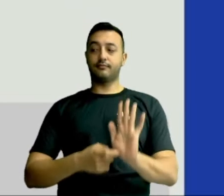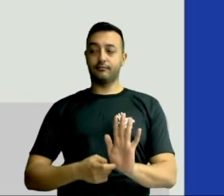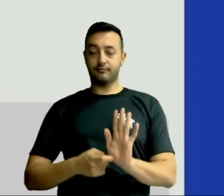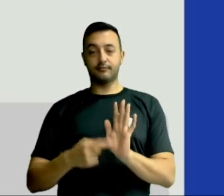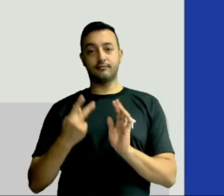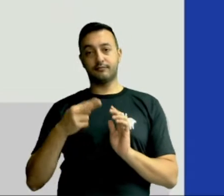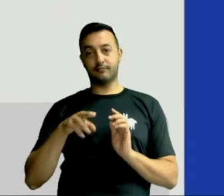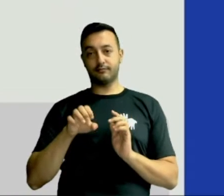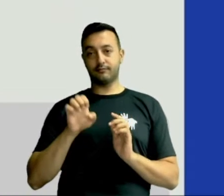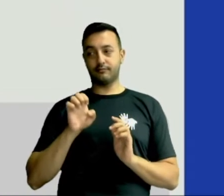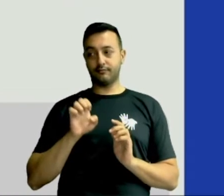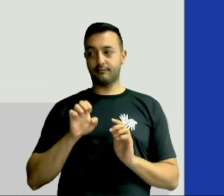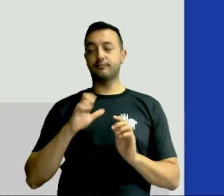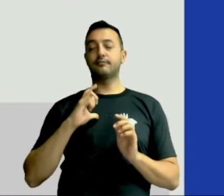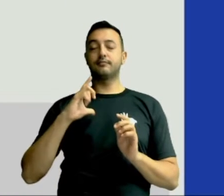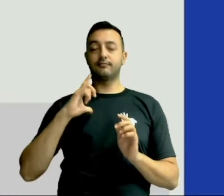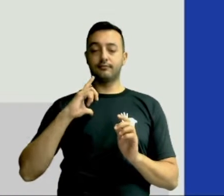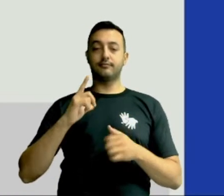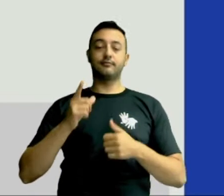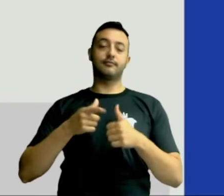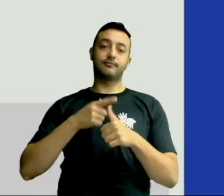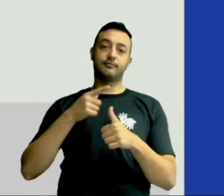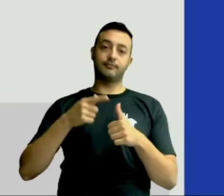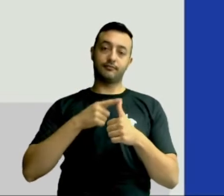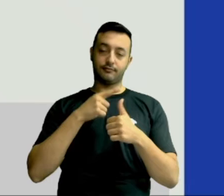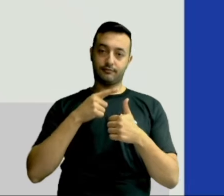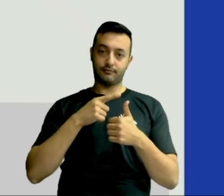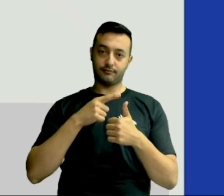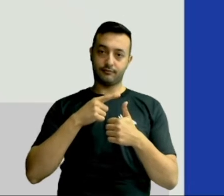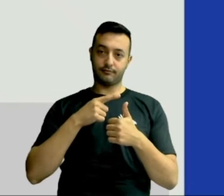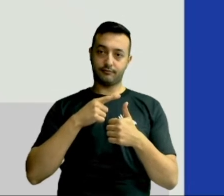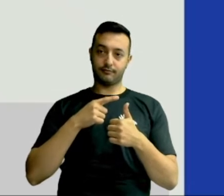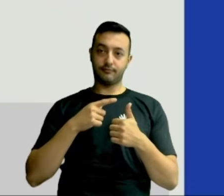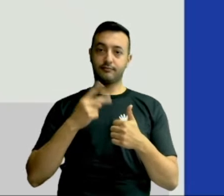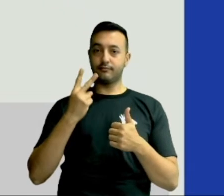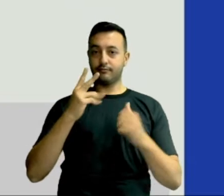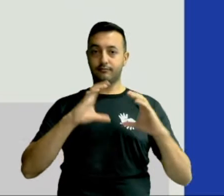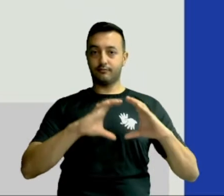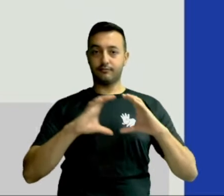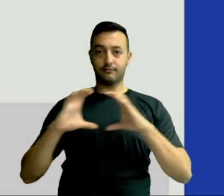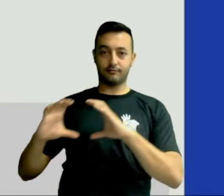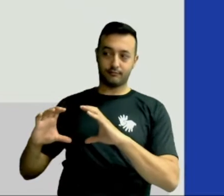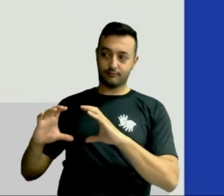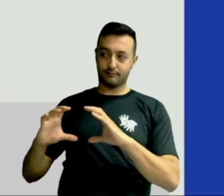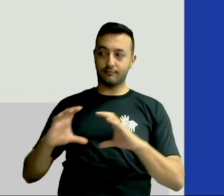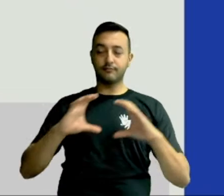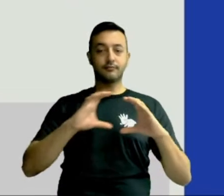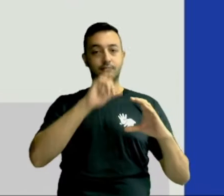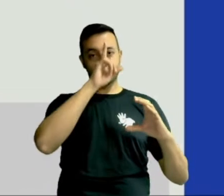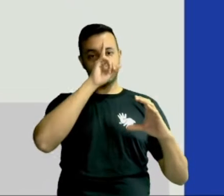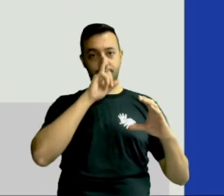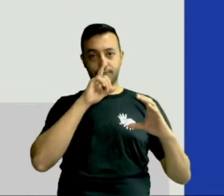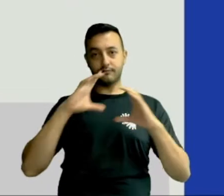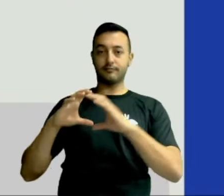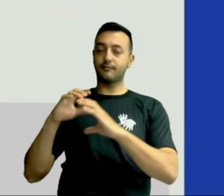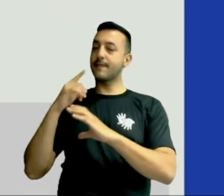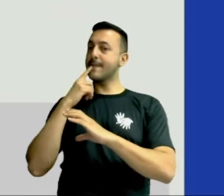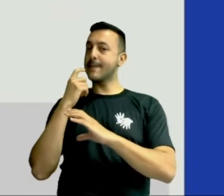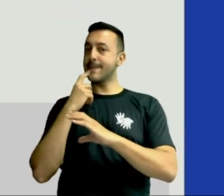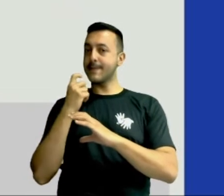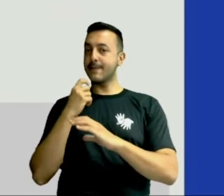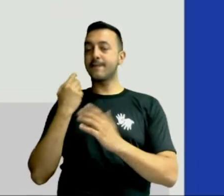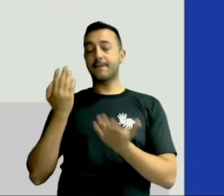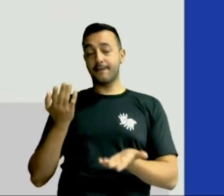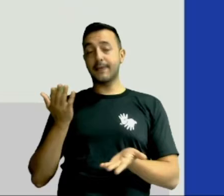Chrono Ok temos ali primeiramente é duas bolas né E aí ela Ball e handebol